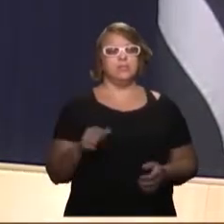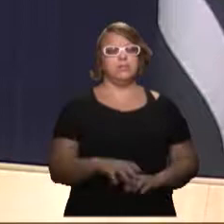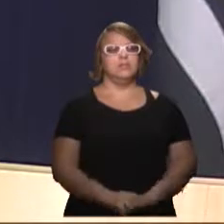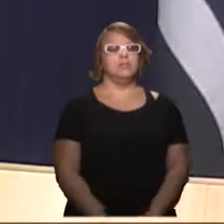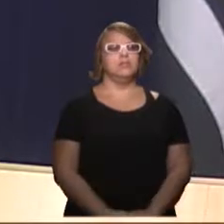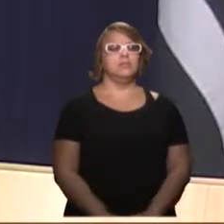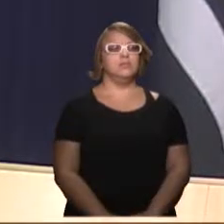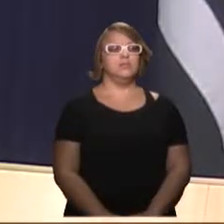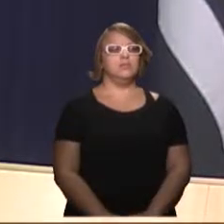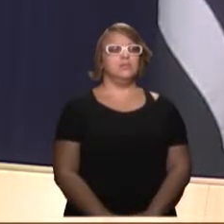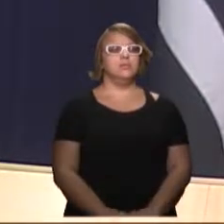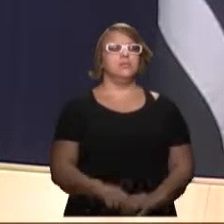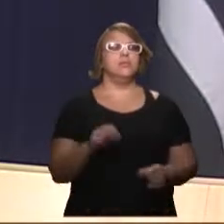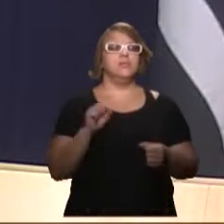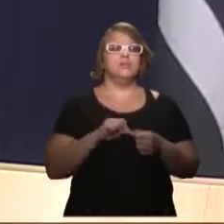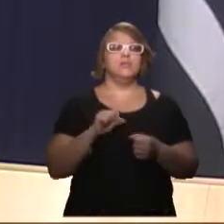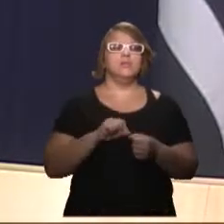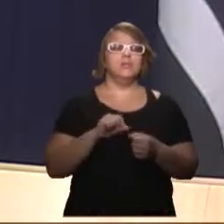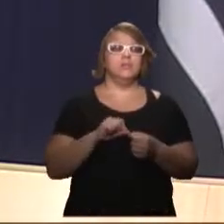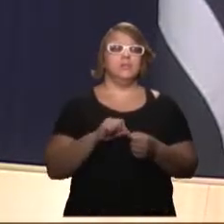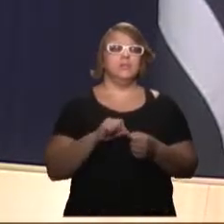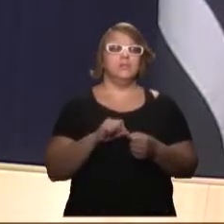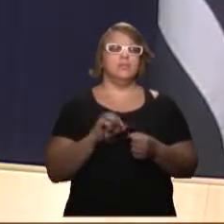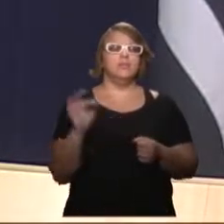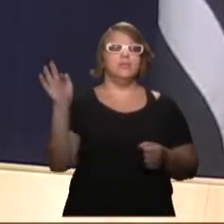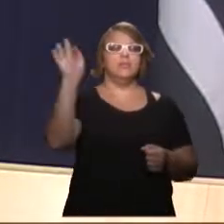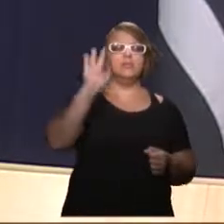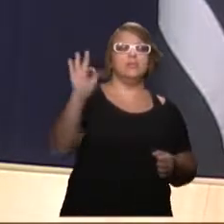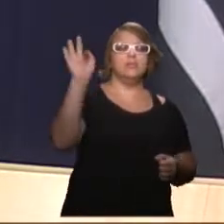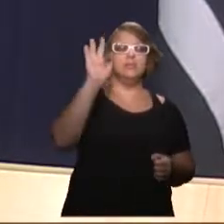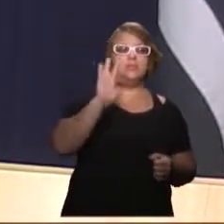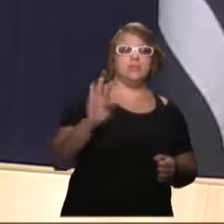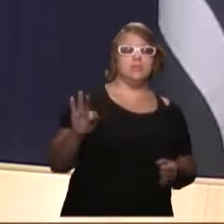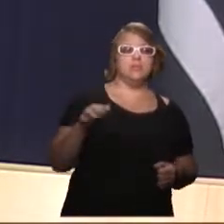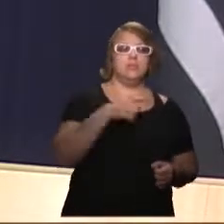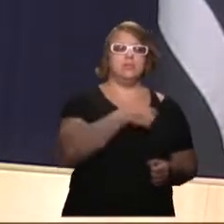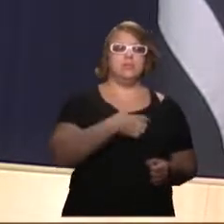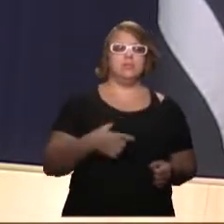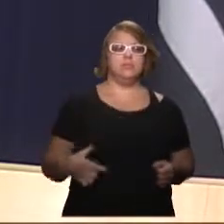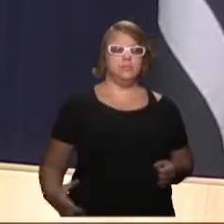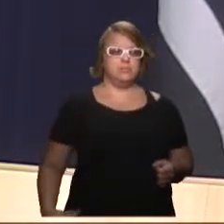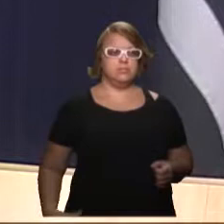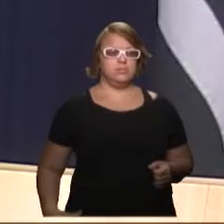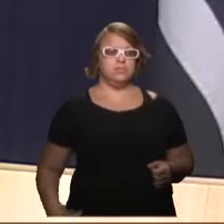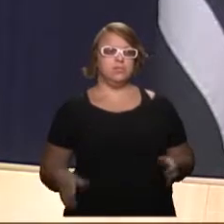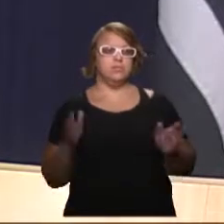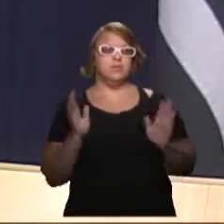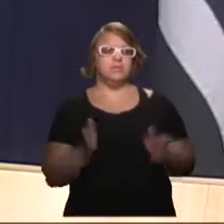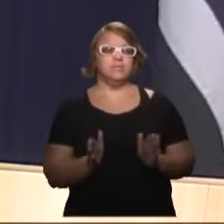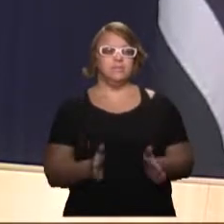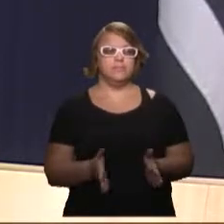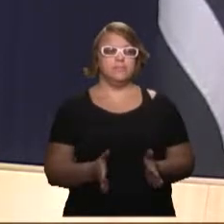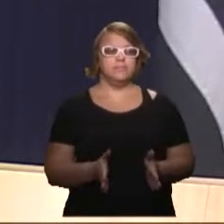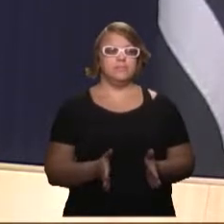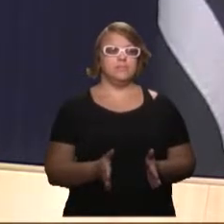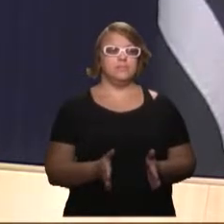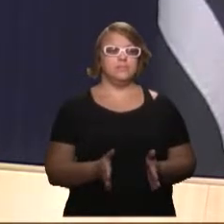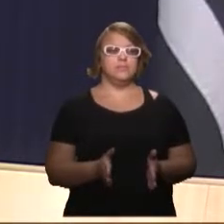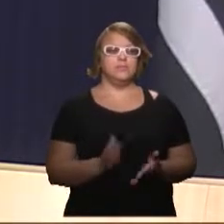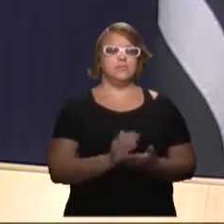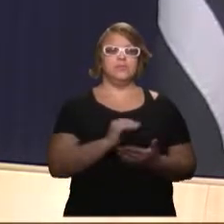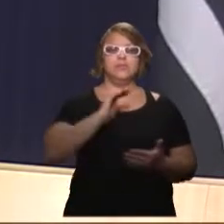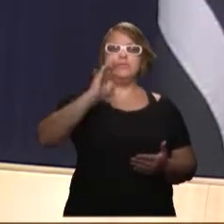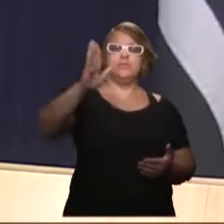Coreia, devido às boas notas dela, fazer um projeto do governo federal que se chama Ciências Sem Fronteiras. Vai passar um ano na